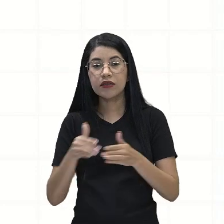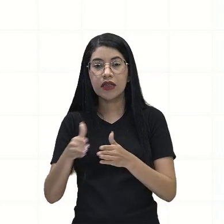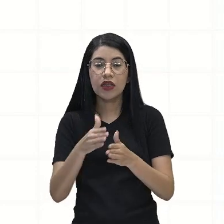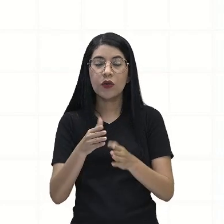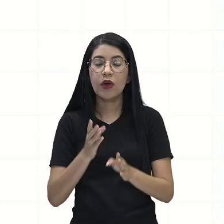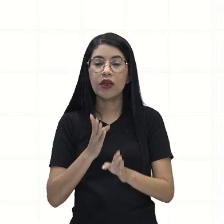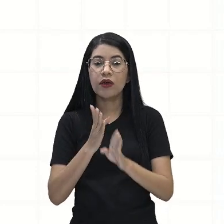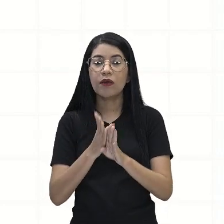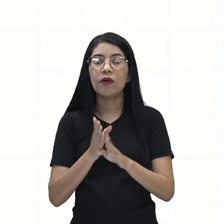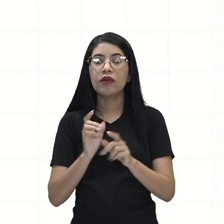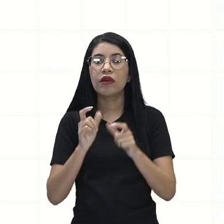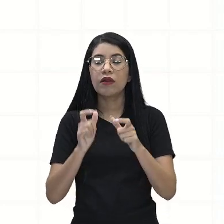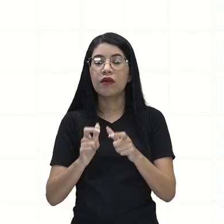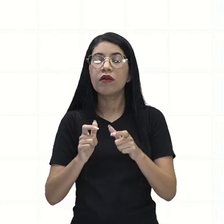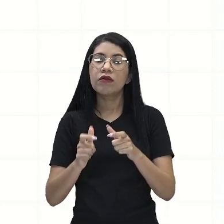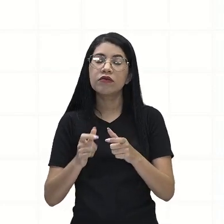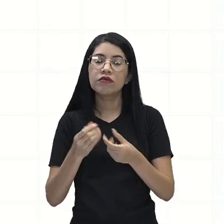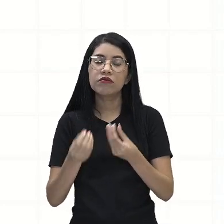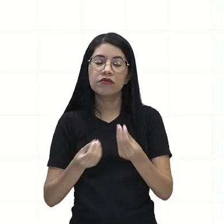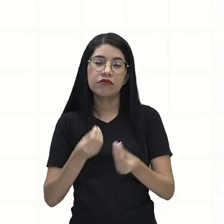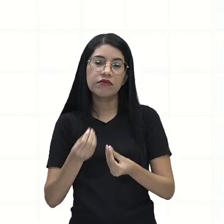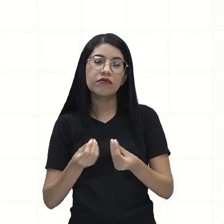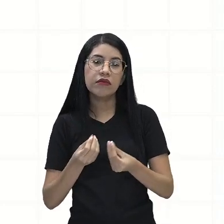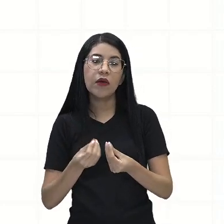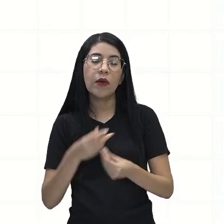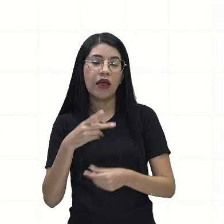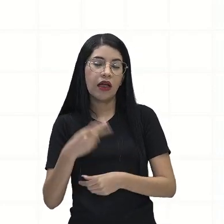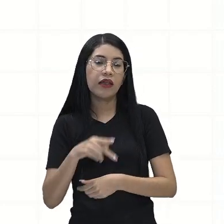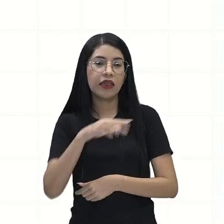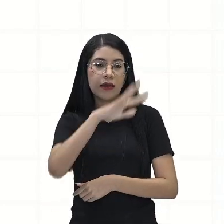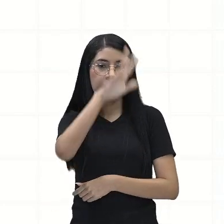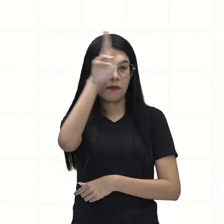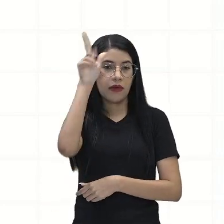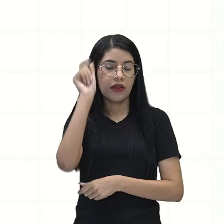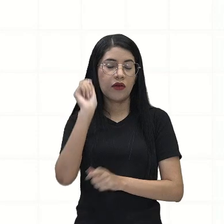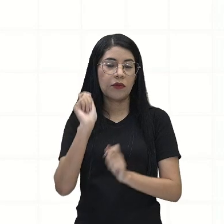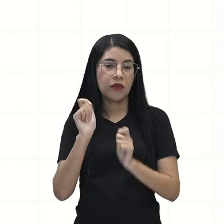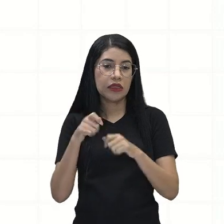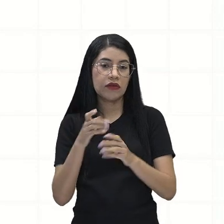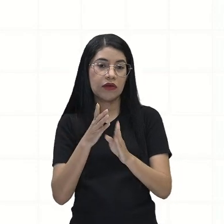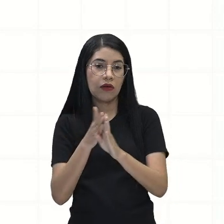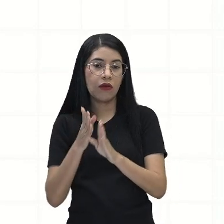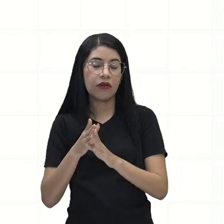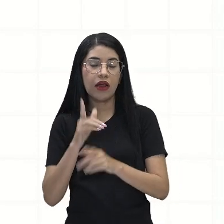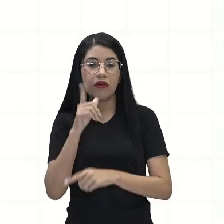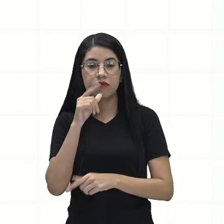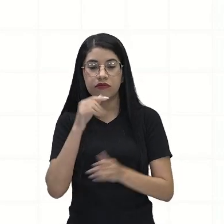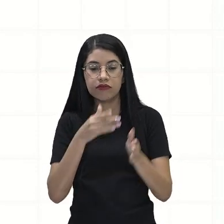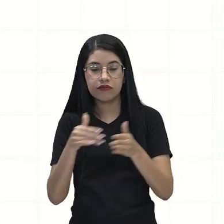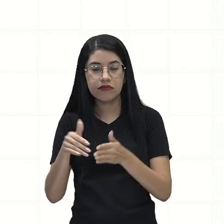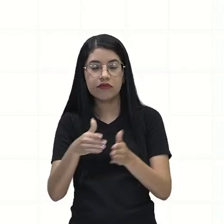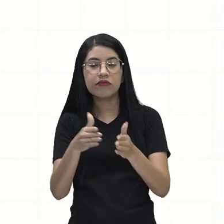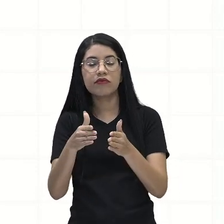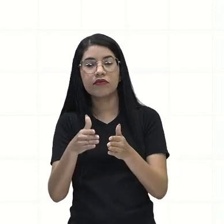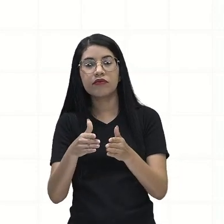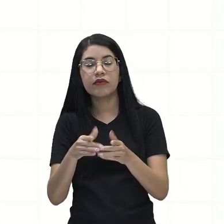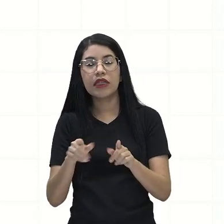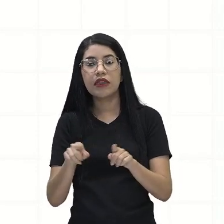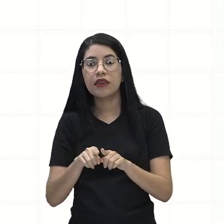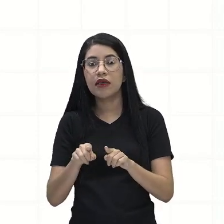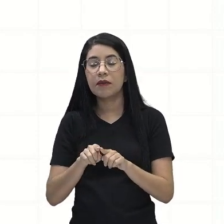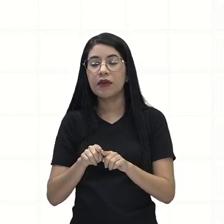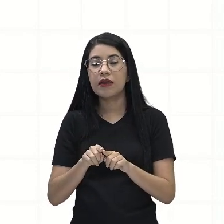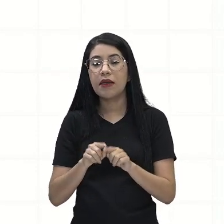encontra essa distribuição, né, na nossa região, onde a gente vai encontrar as hidrovias, mas a